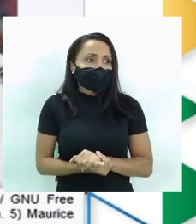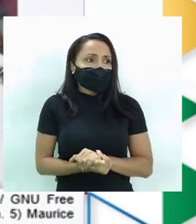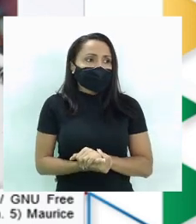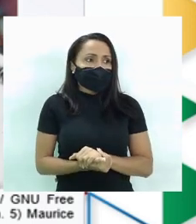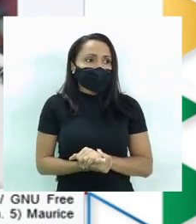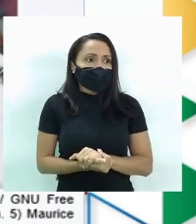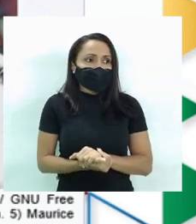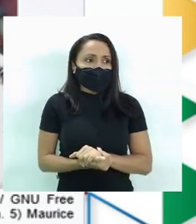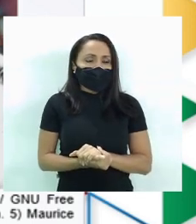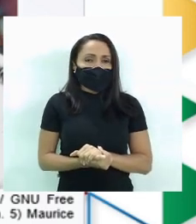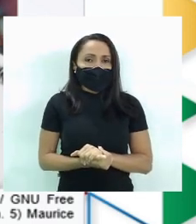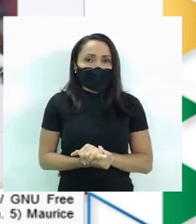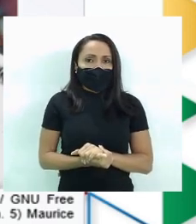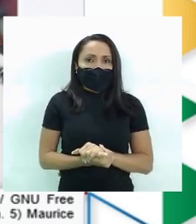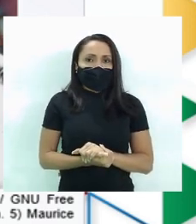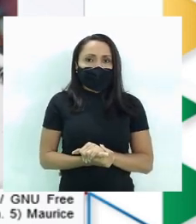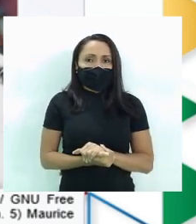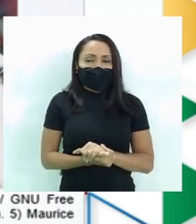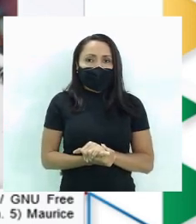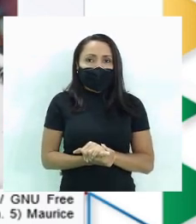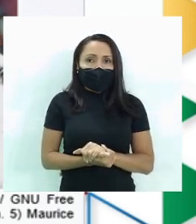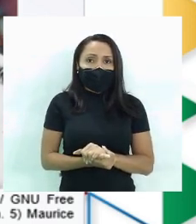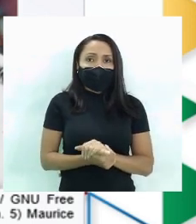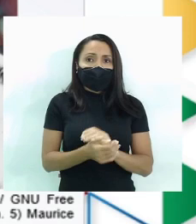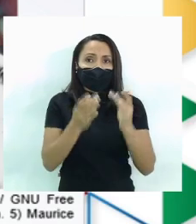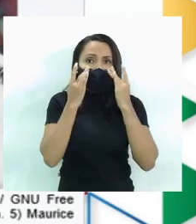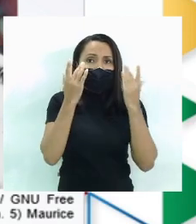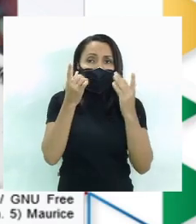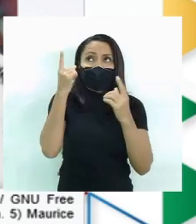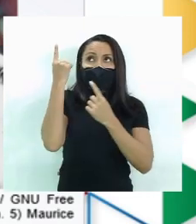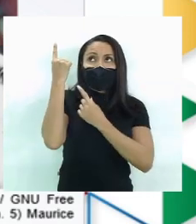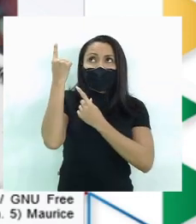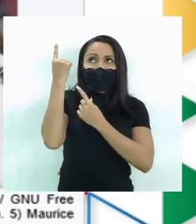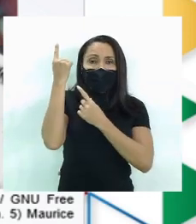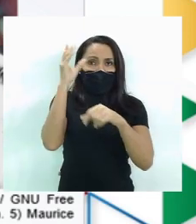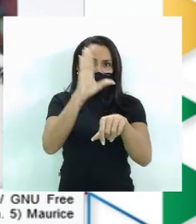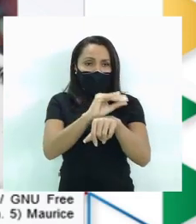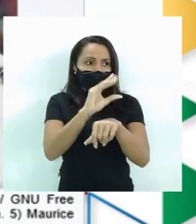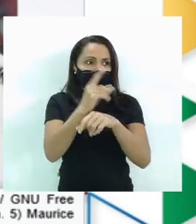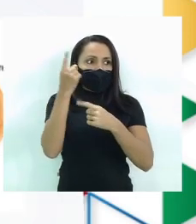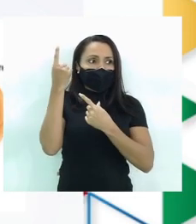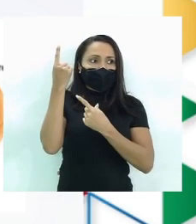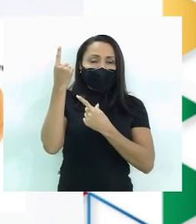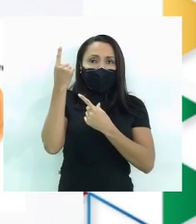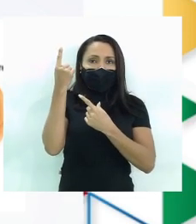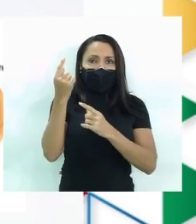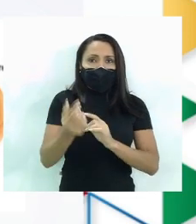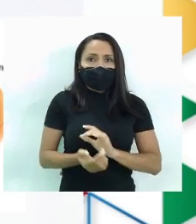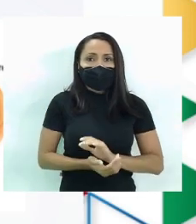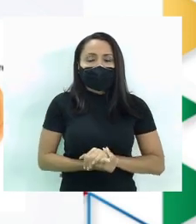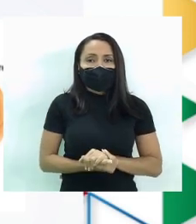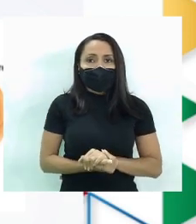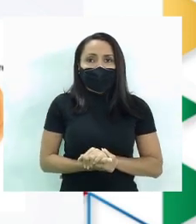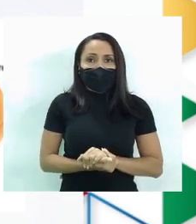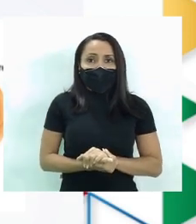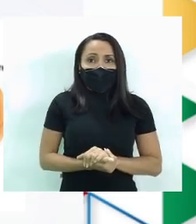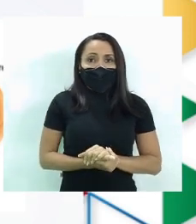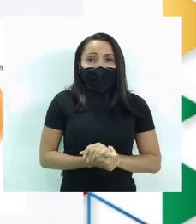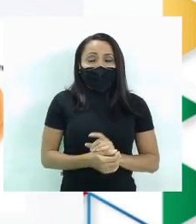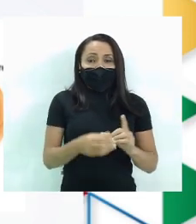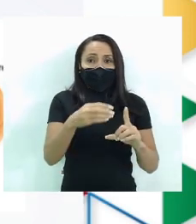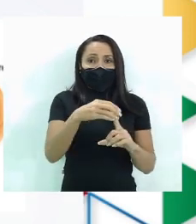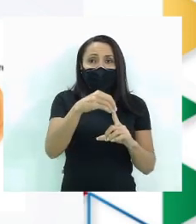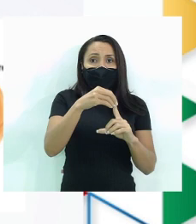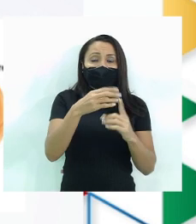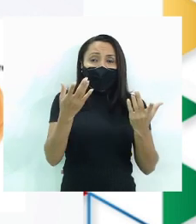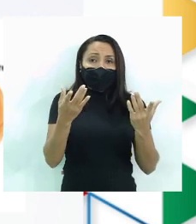acromegalia, tá certo? Vocês podem observar nas fotografias, tá certo, estudante? Vamos lá. As principais glândulas